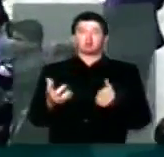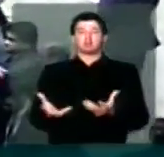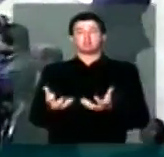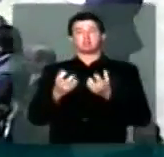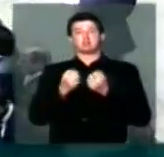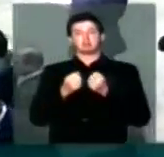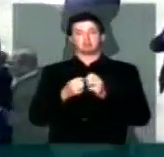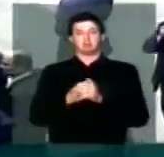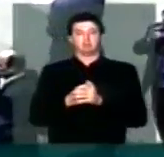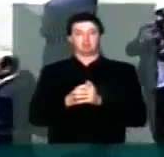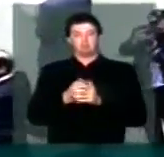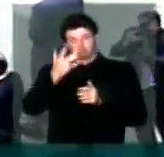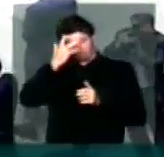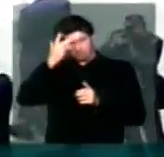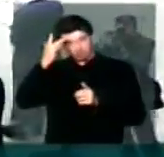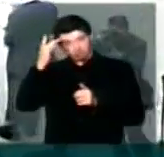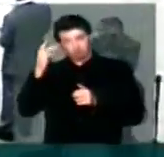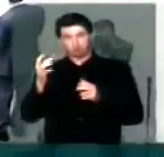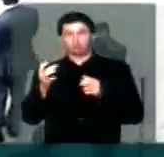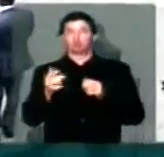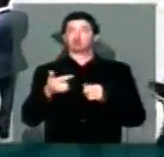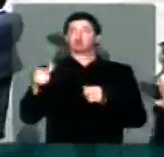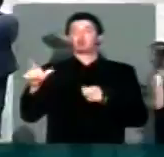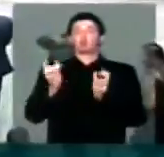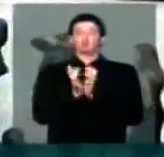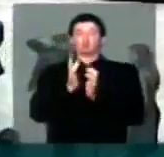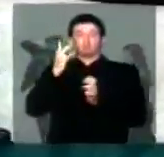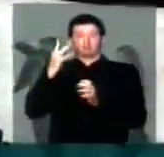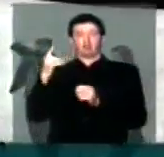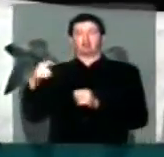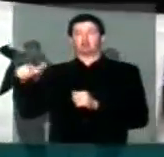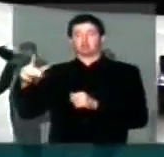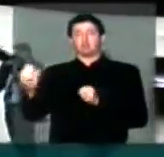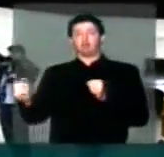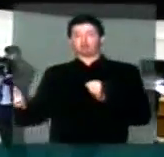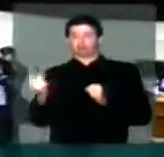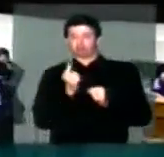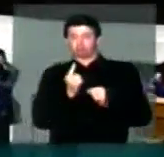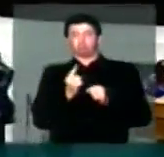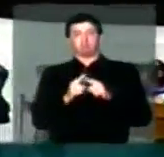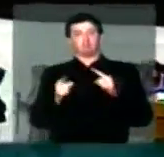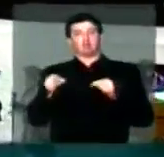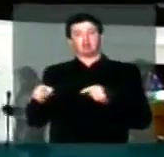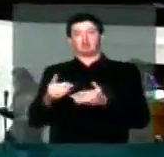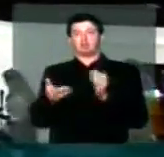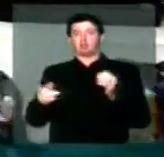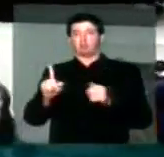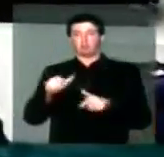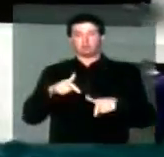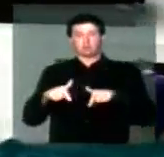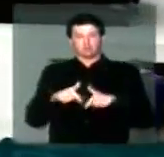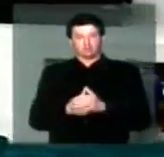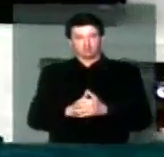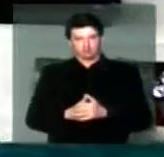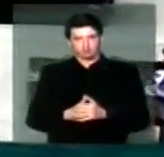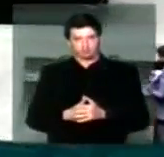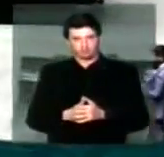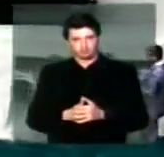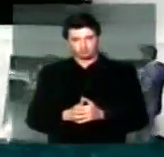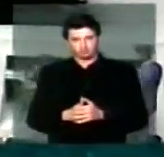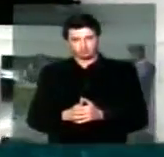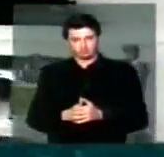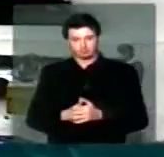receber detentores de mandatos filiados a outras legendas, sem que estes percam o seu